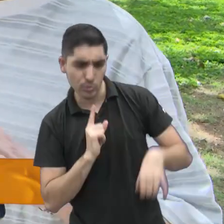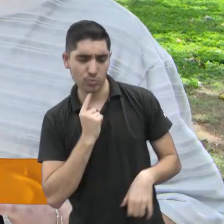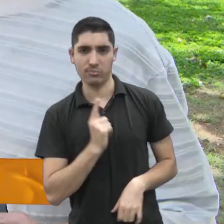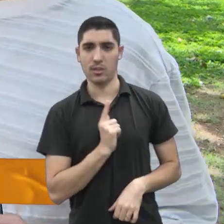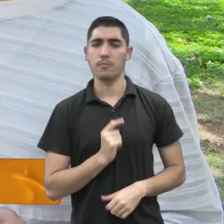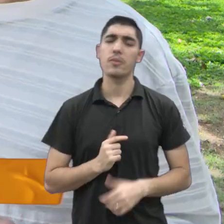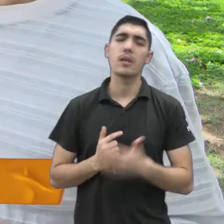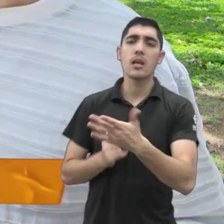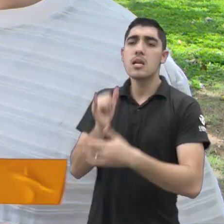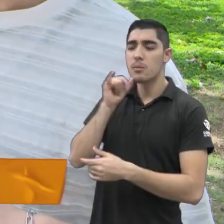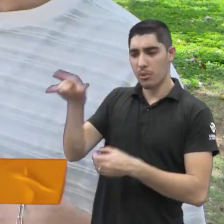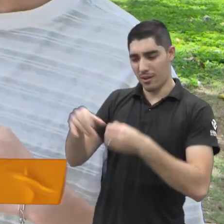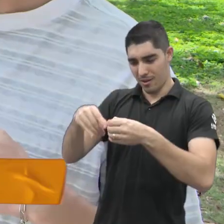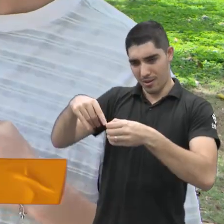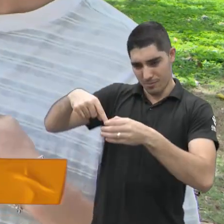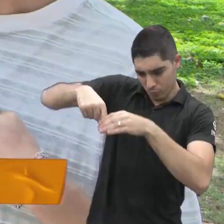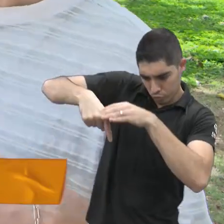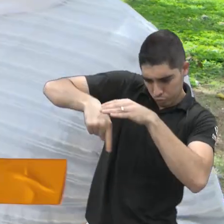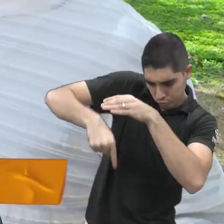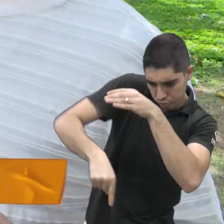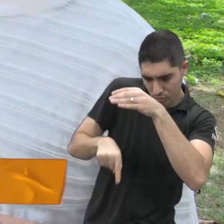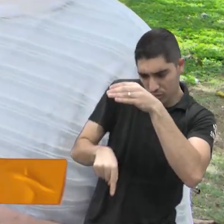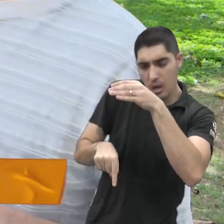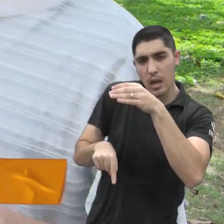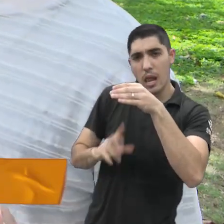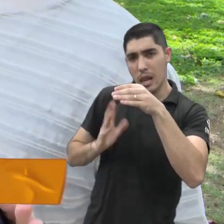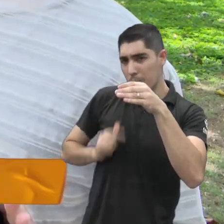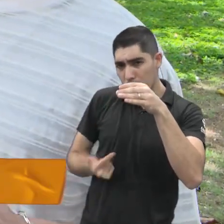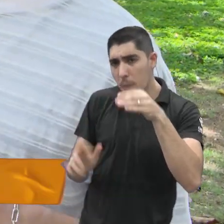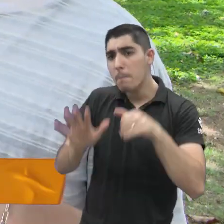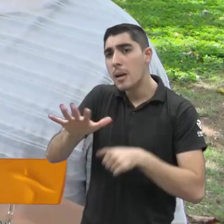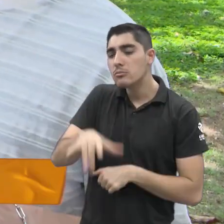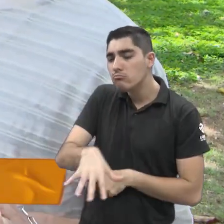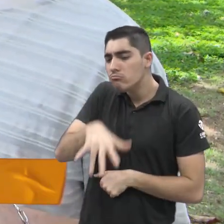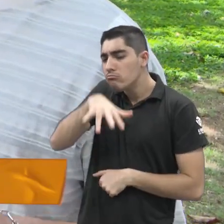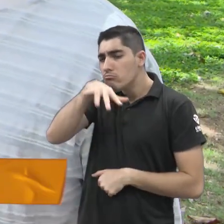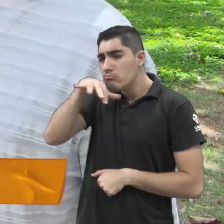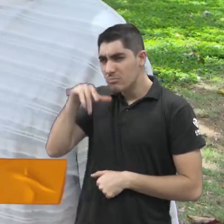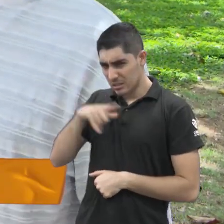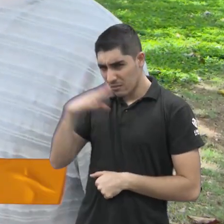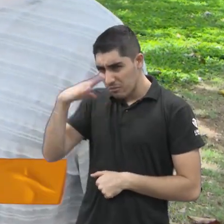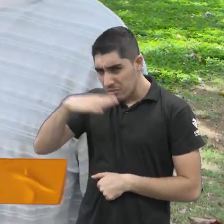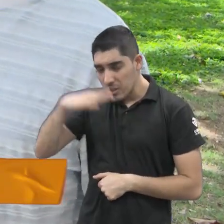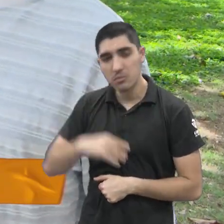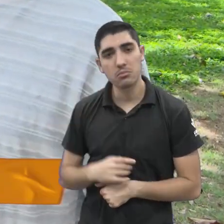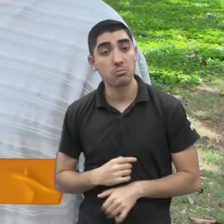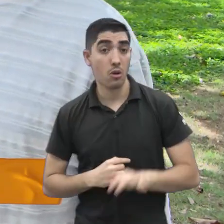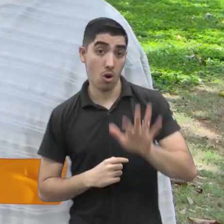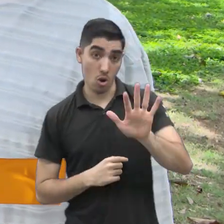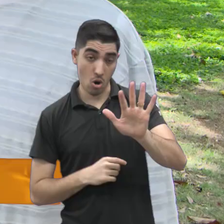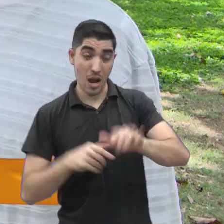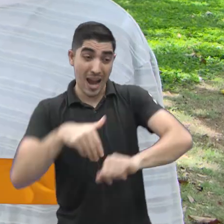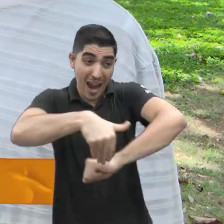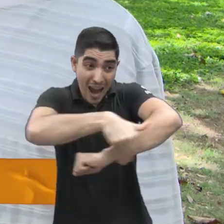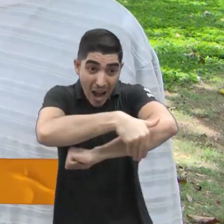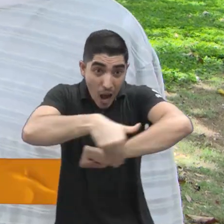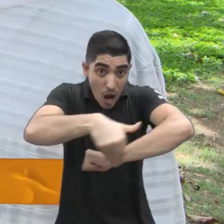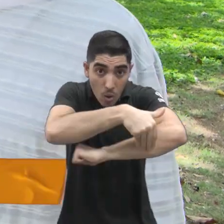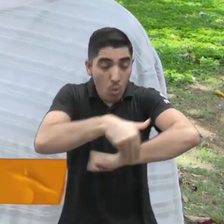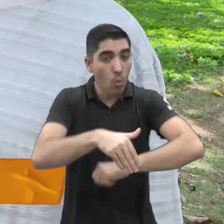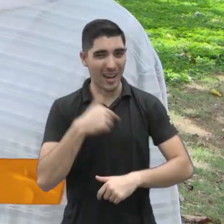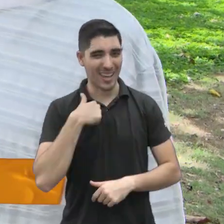coisa, já que a fossa não está sendo limpa, como que tá o odor? Tá tudo certo? O que que tá indicando? Não, na rua tem dia que